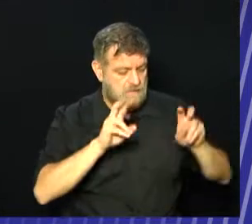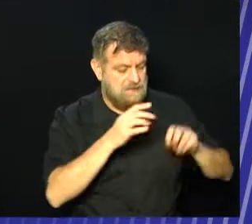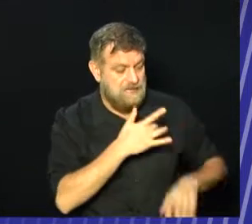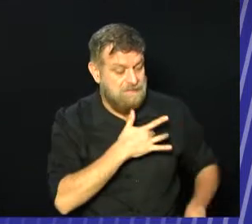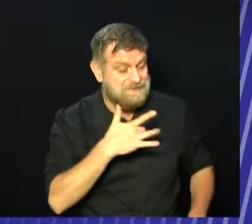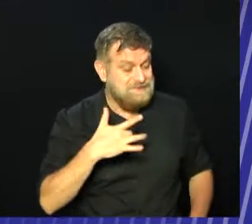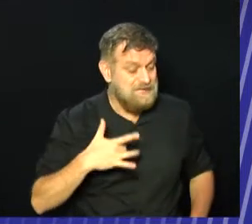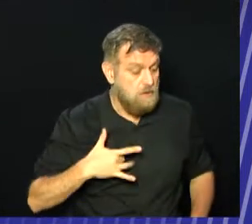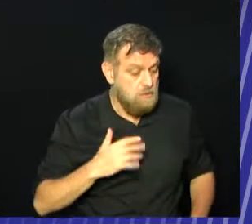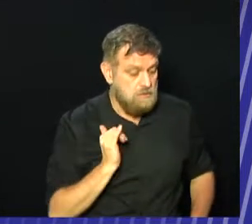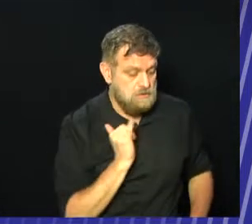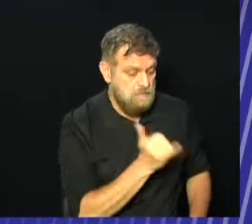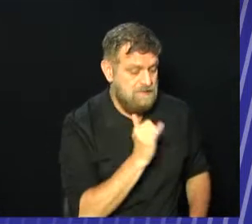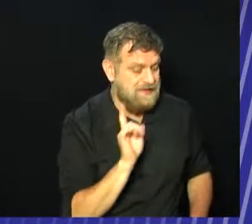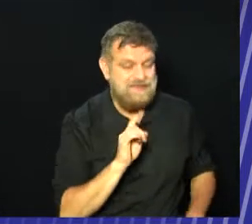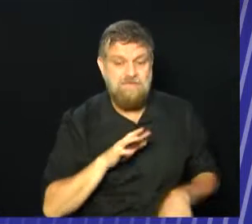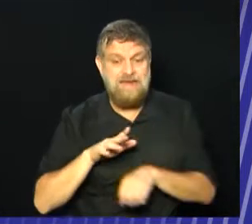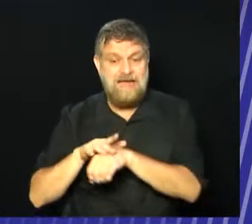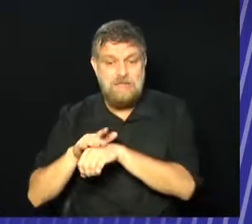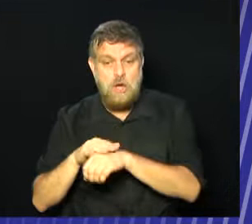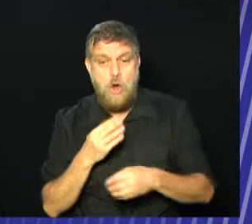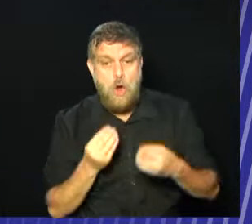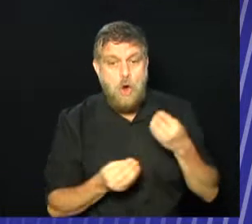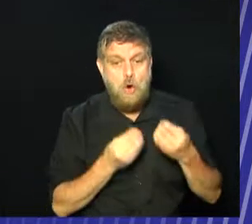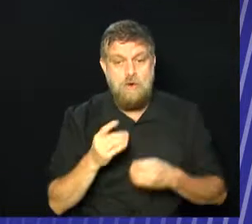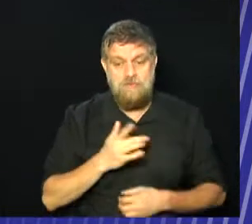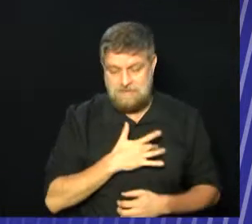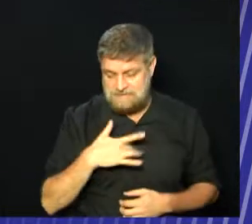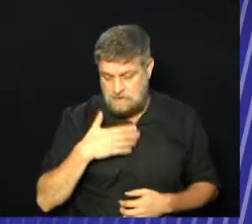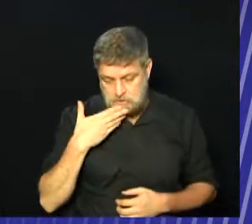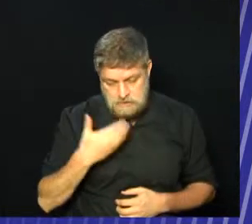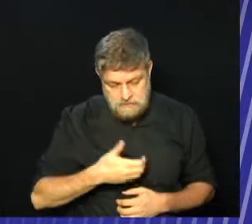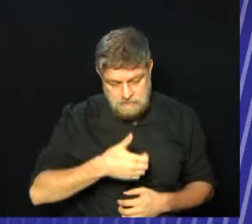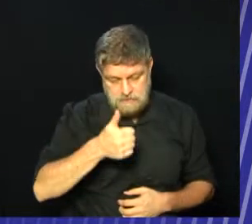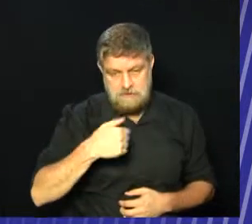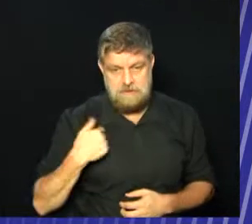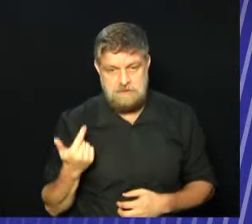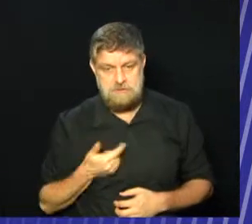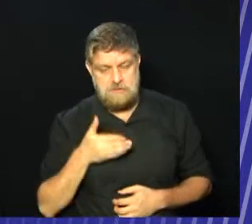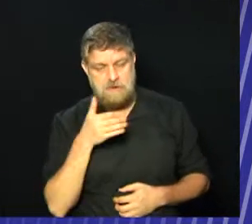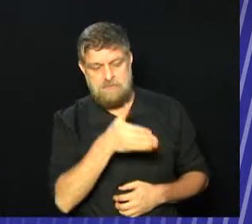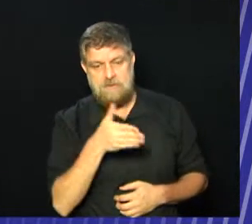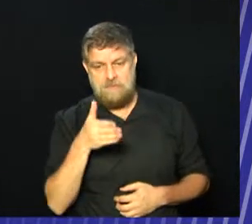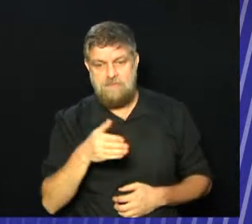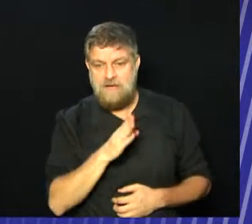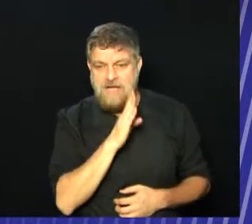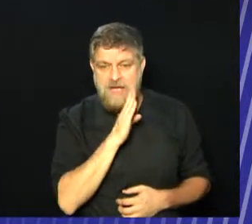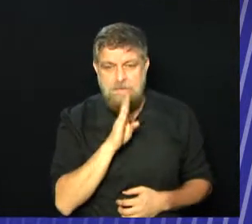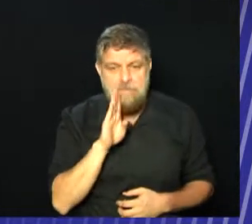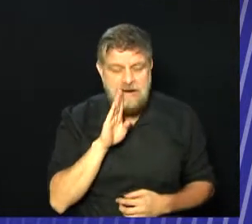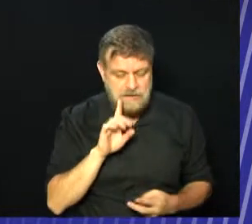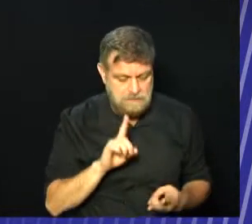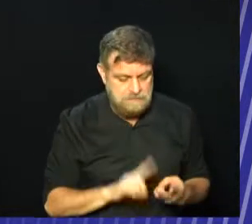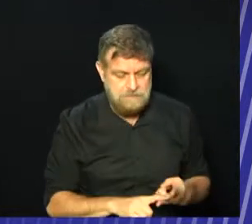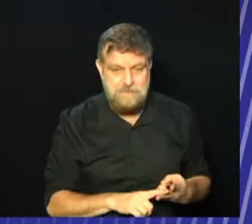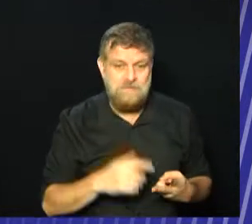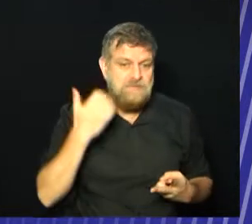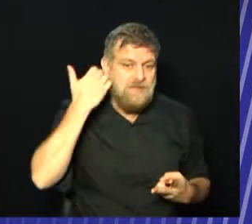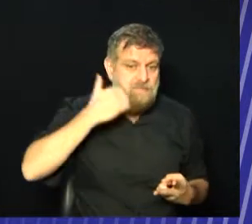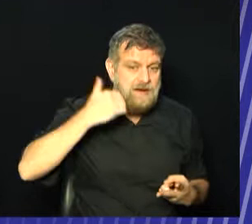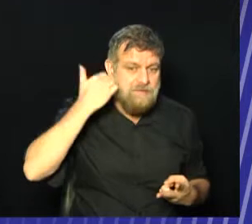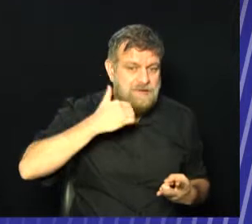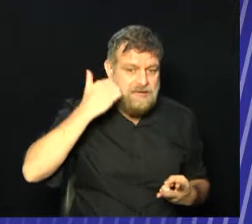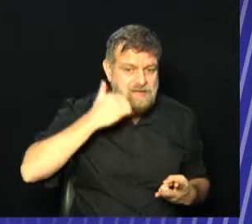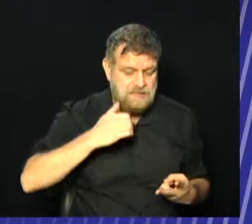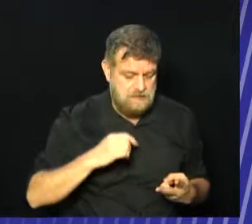doença. Então, como se prevenir, como ter uma saúde melhor. Então, a gente foi a bares, a gente foi a barbearias, a